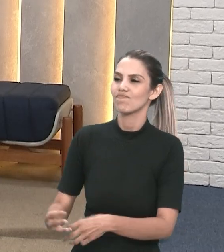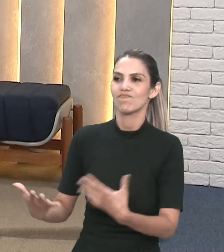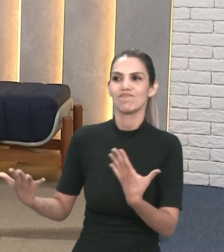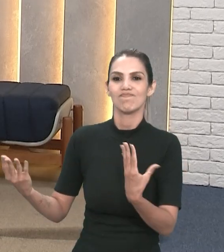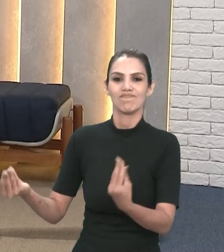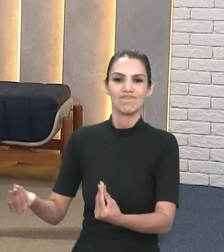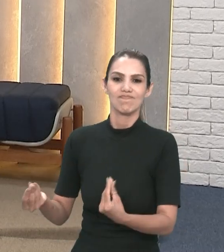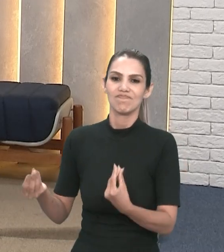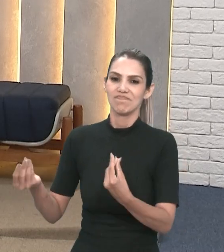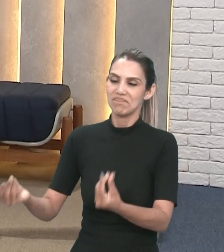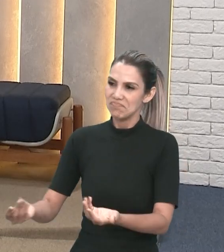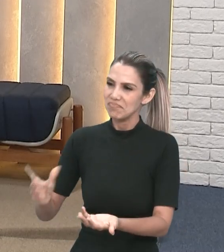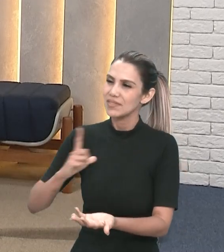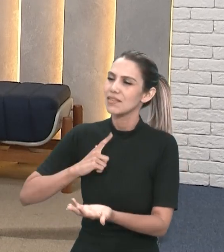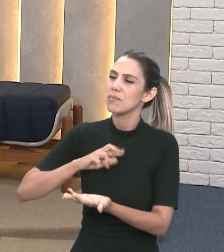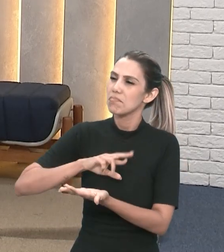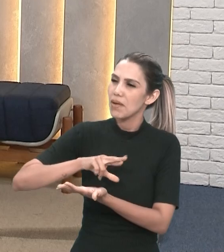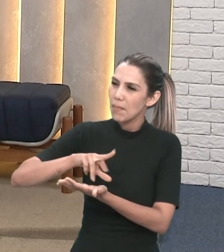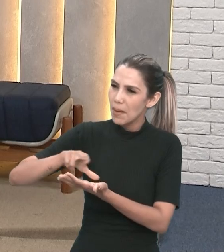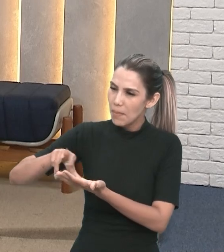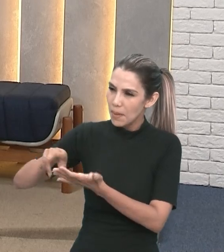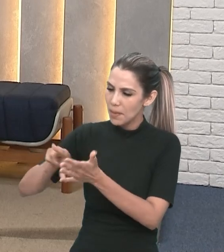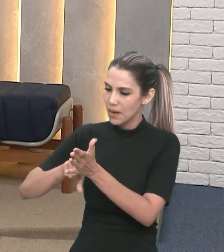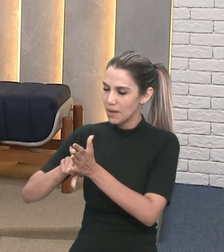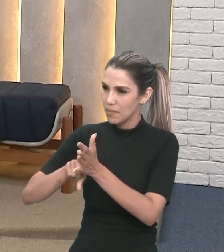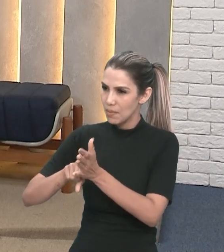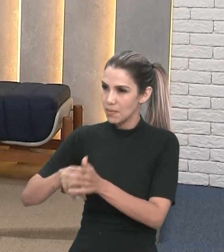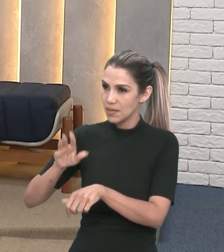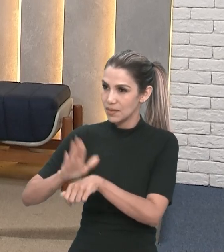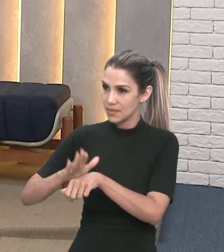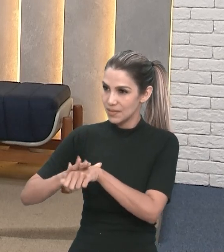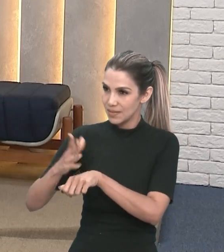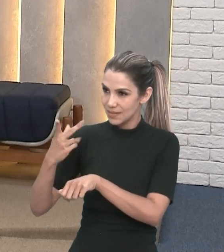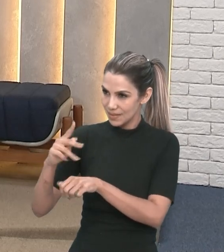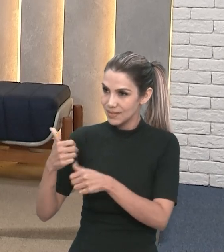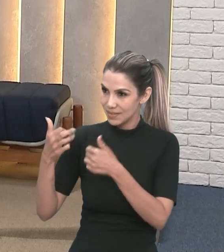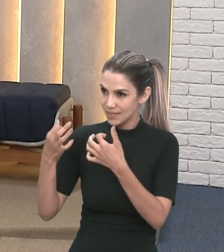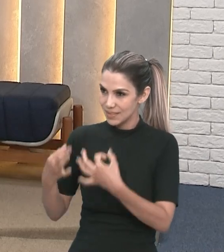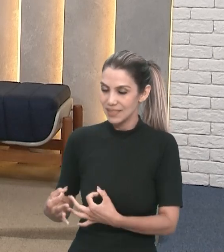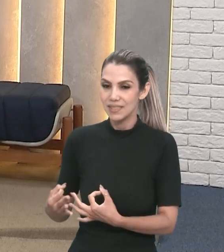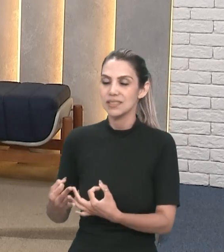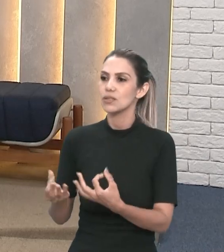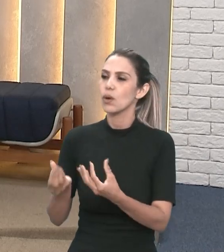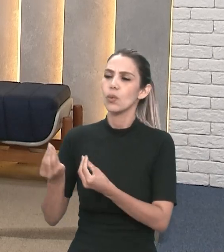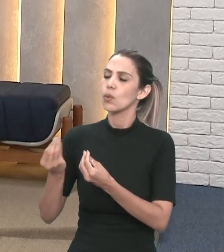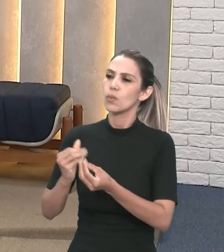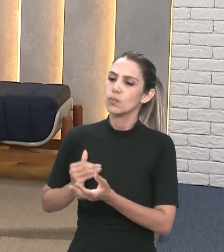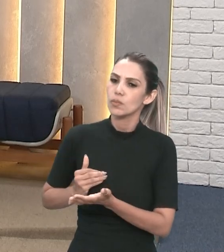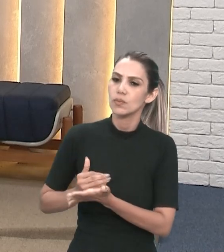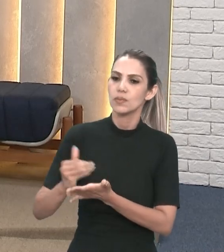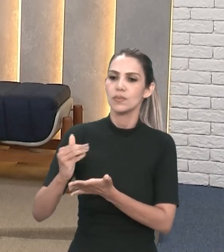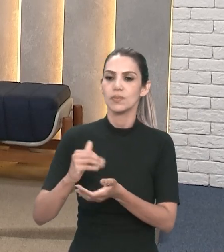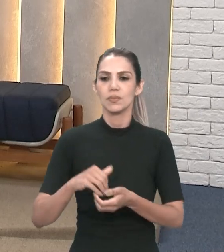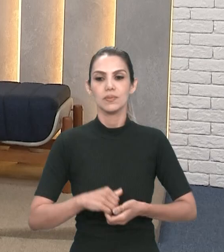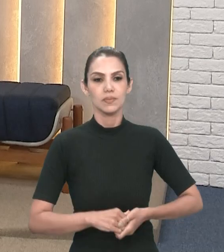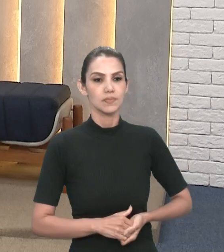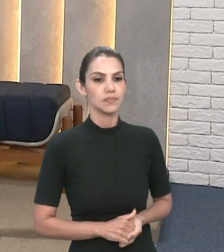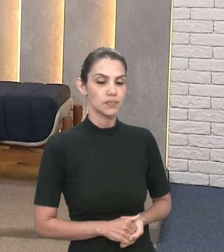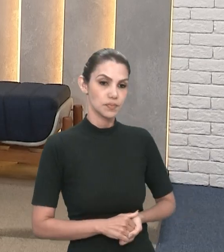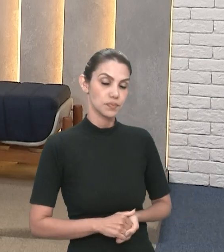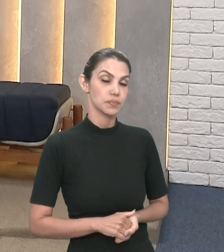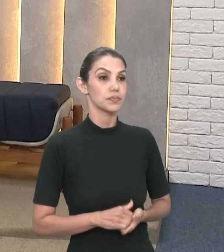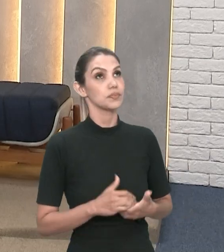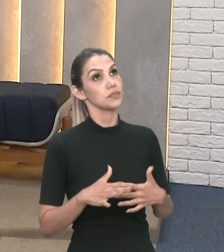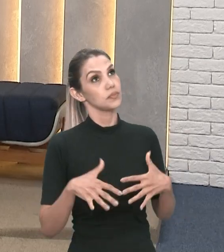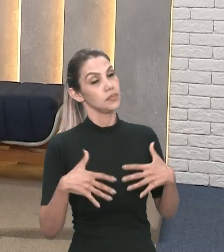falar das diversas pesquisas que o senhor já realizou ao longo desse tempo, né? Mas como que começou tudo? Bom, veja